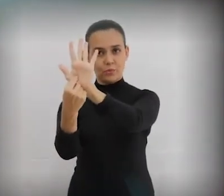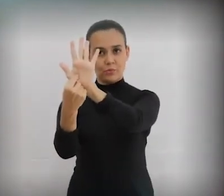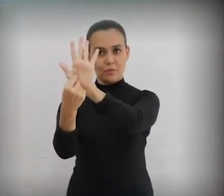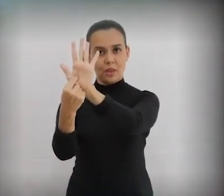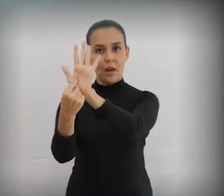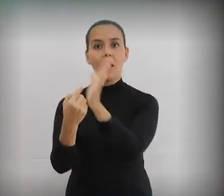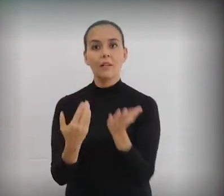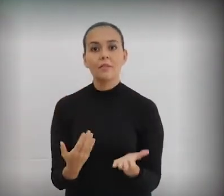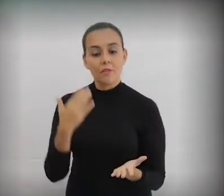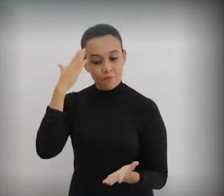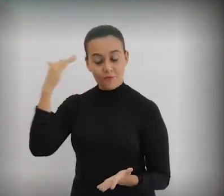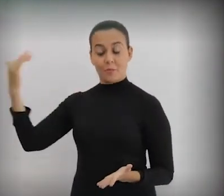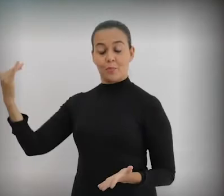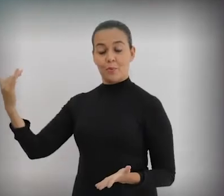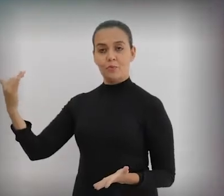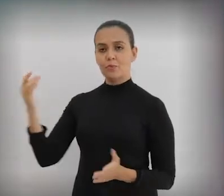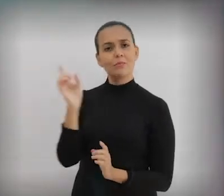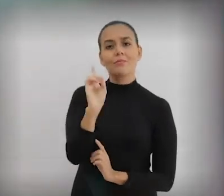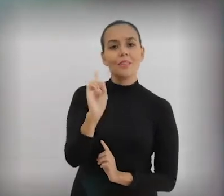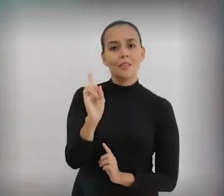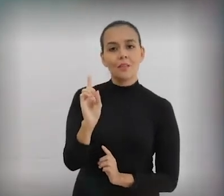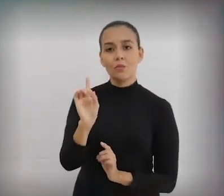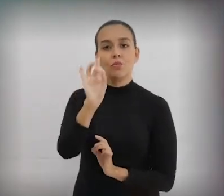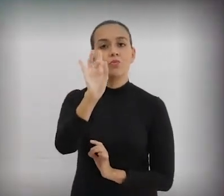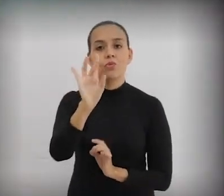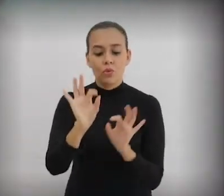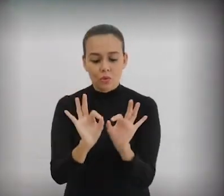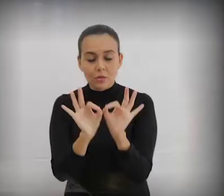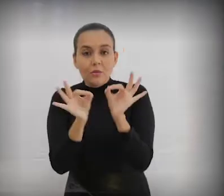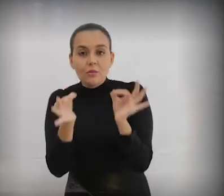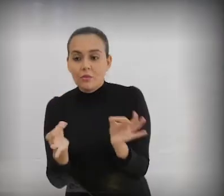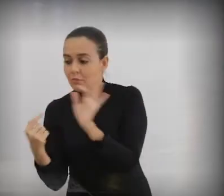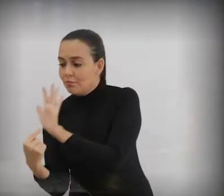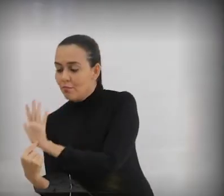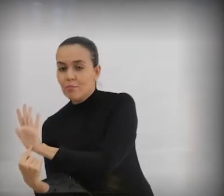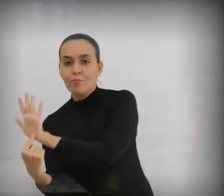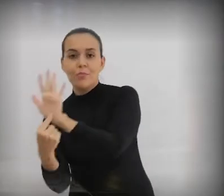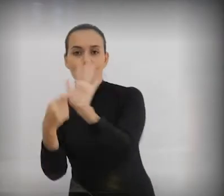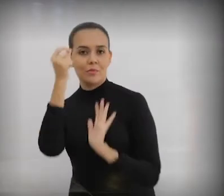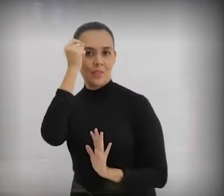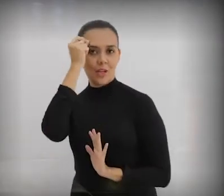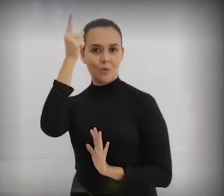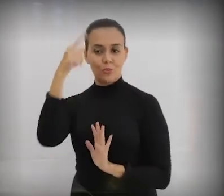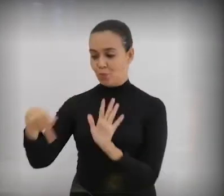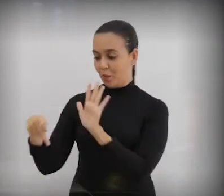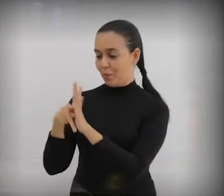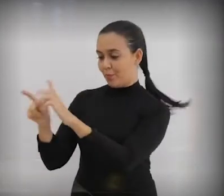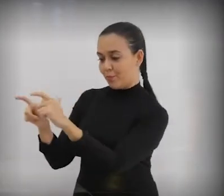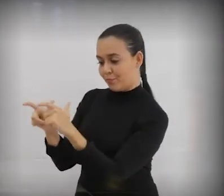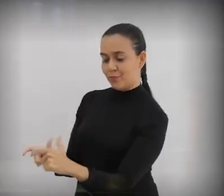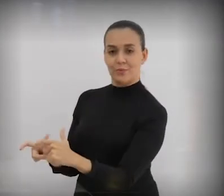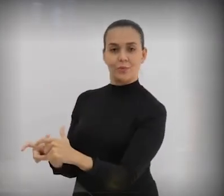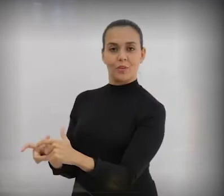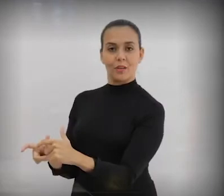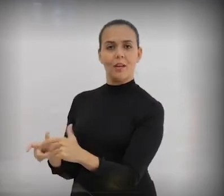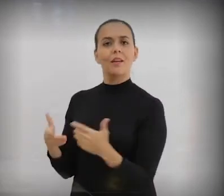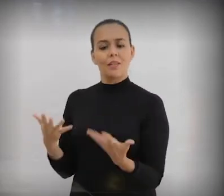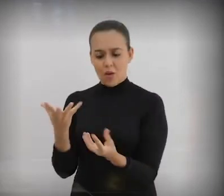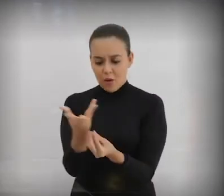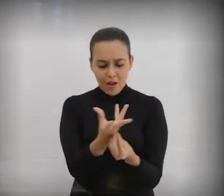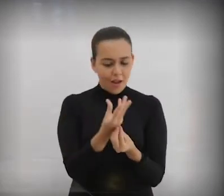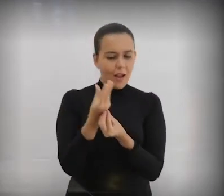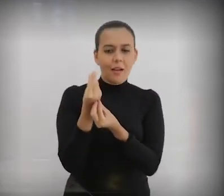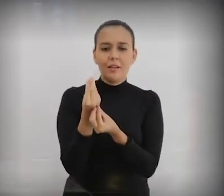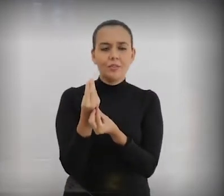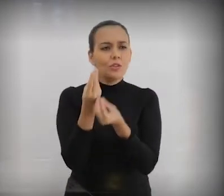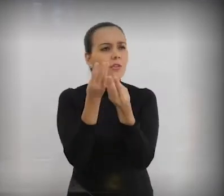né? Ele não estava querendo ser o porta-voz do outro. Então, eu acho que a grandeza da arte é que ela é mais